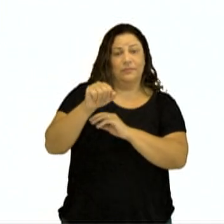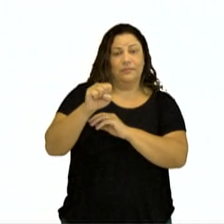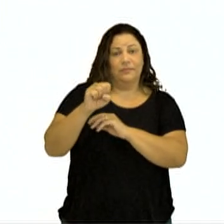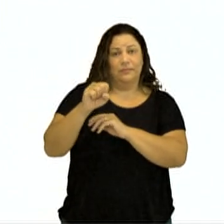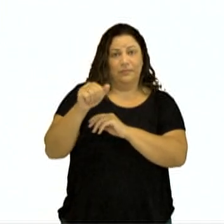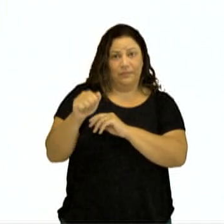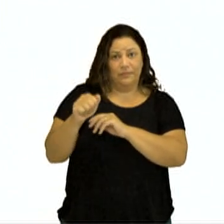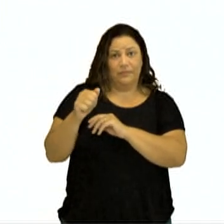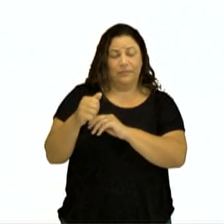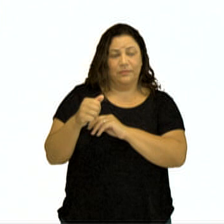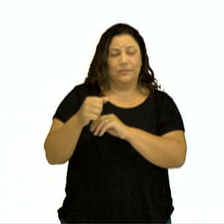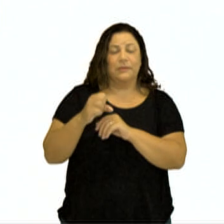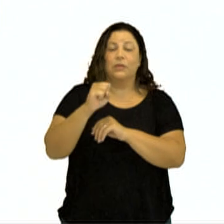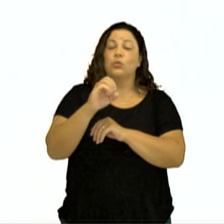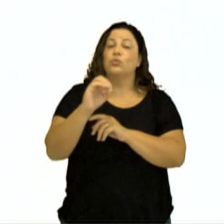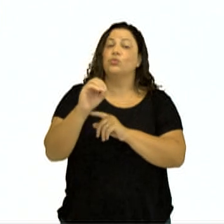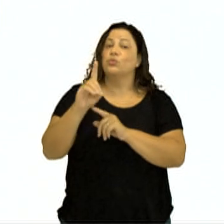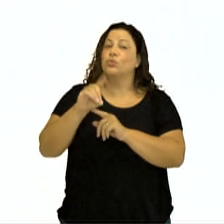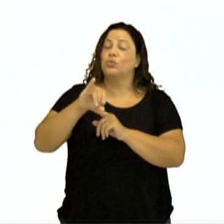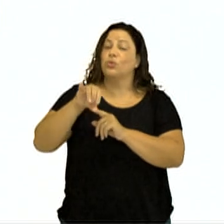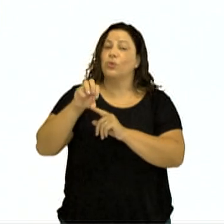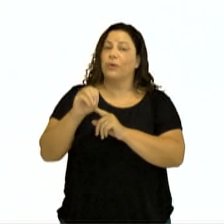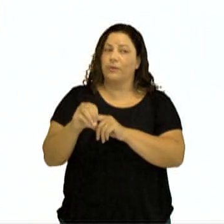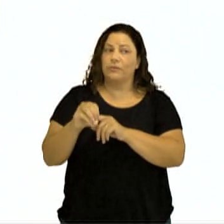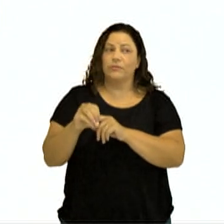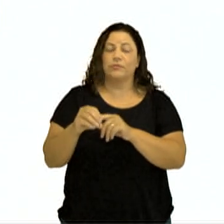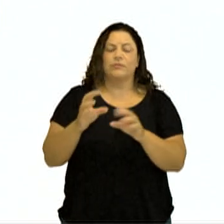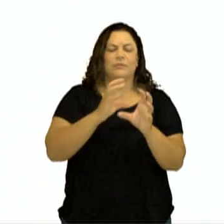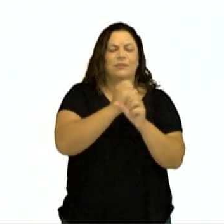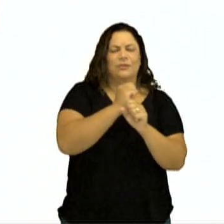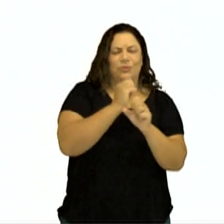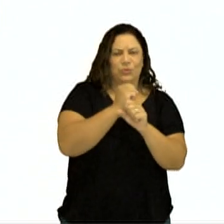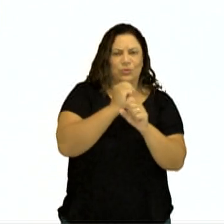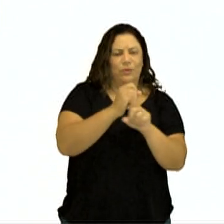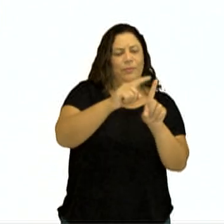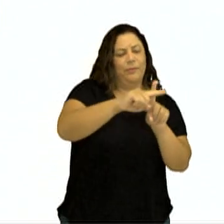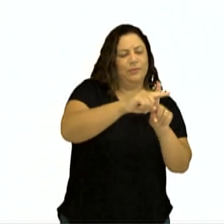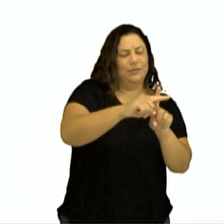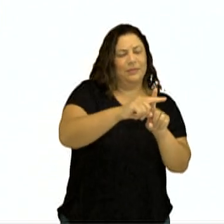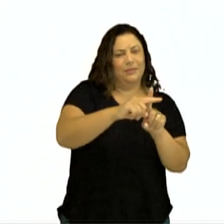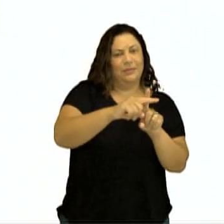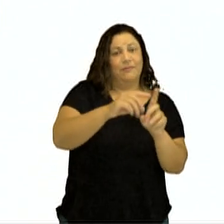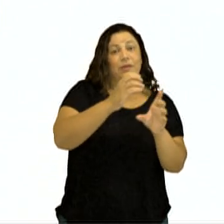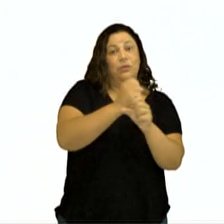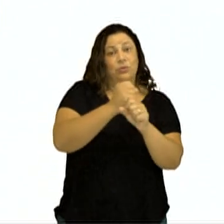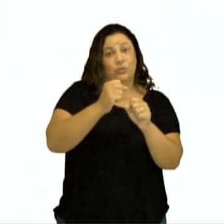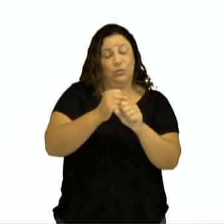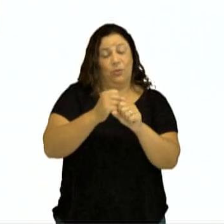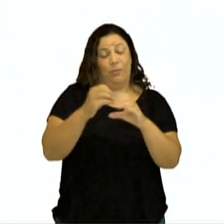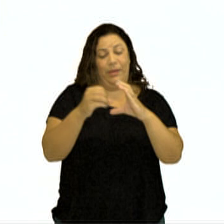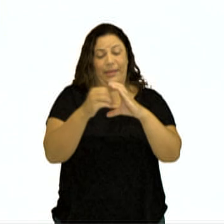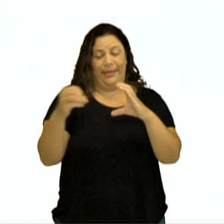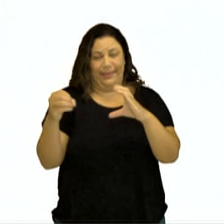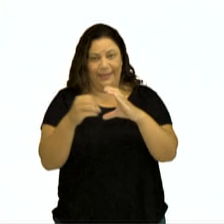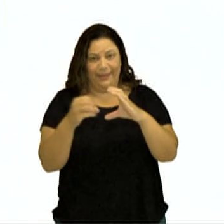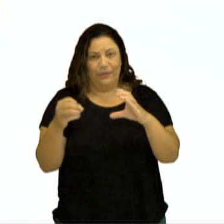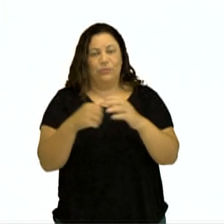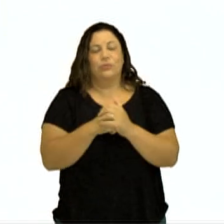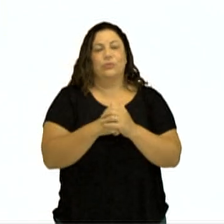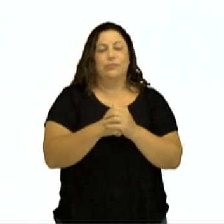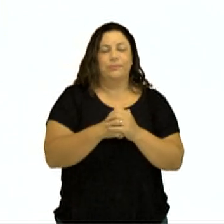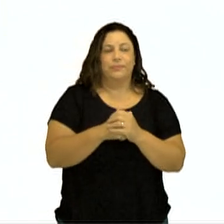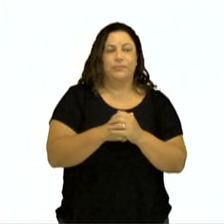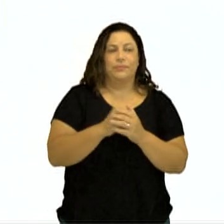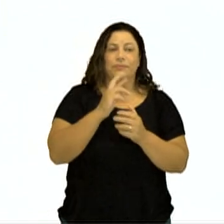que eu sei a massa? A massa é a soma da carga positiva mais a carga neutra. Prótons mais nêutron igual a